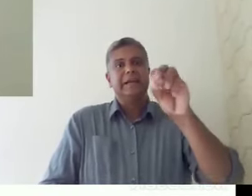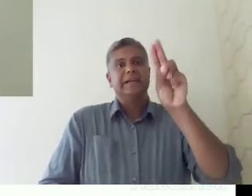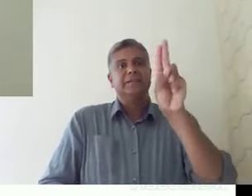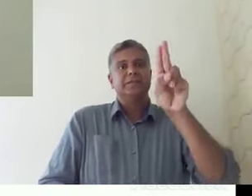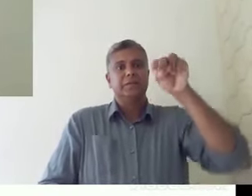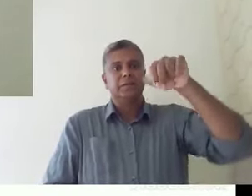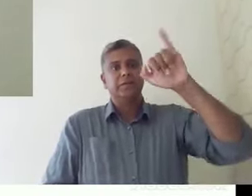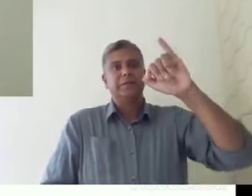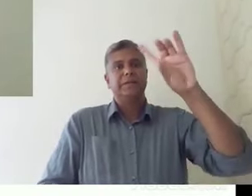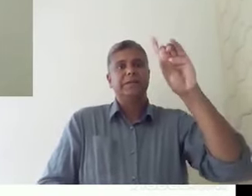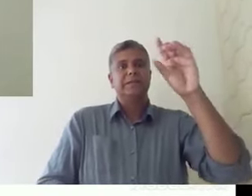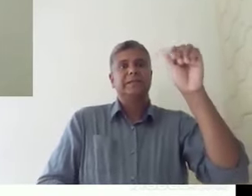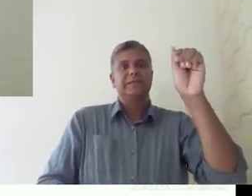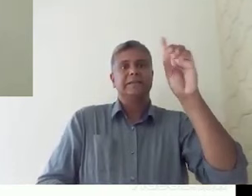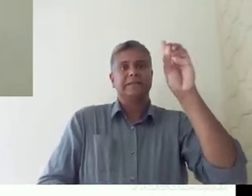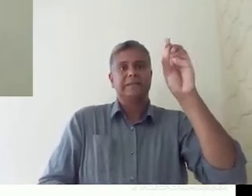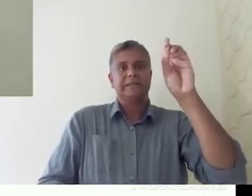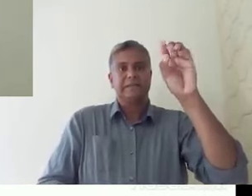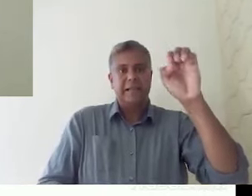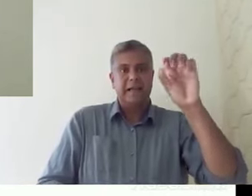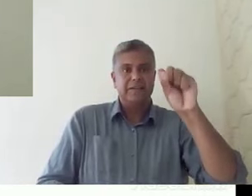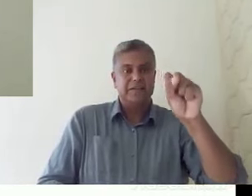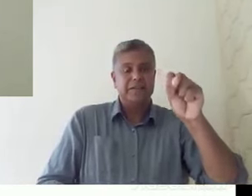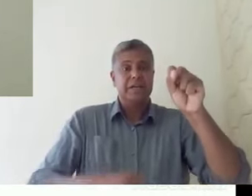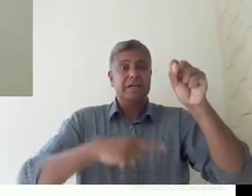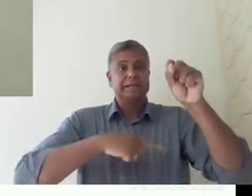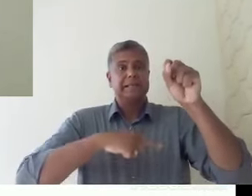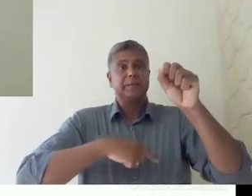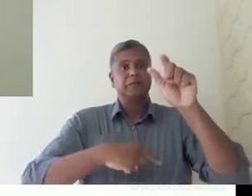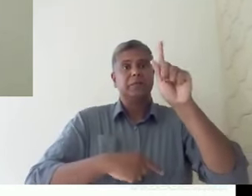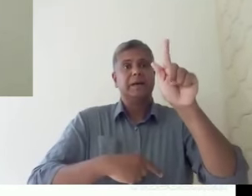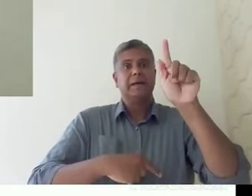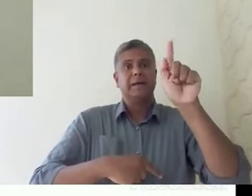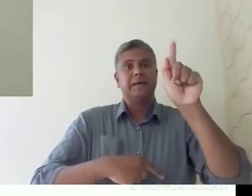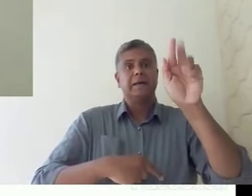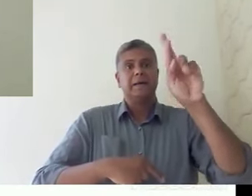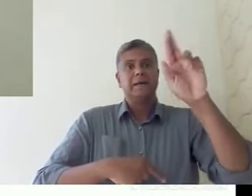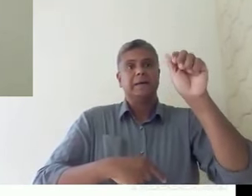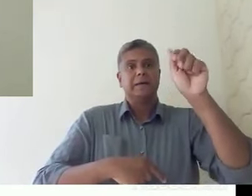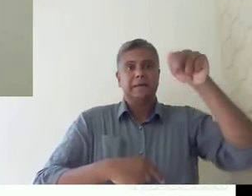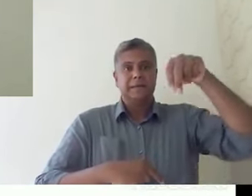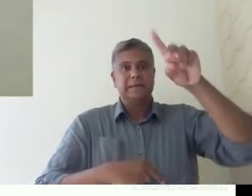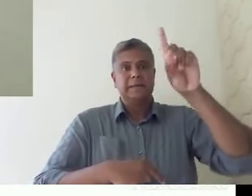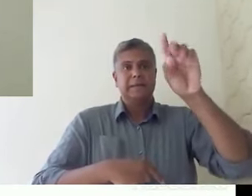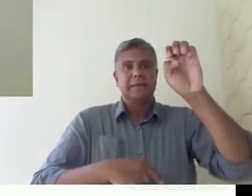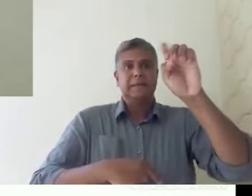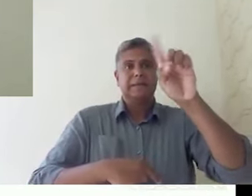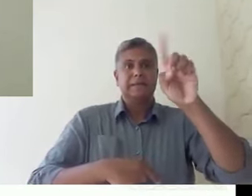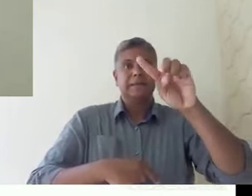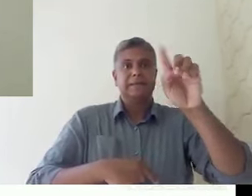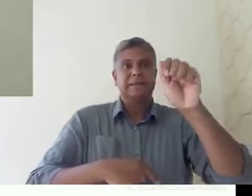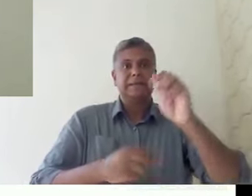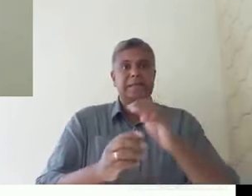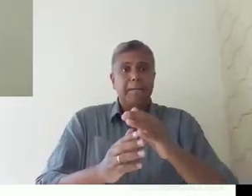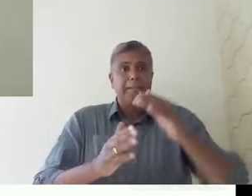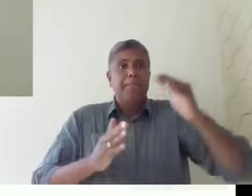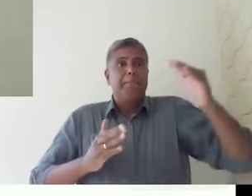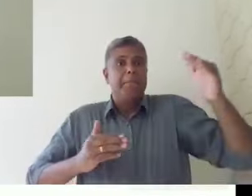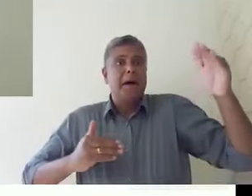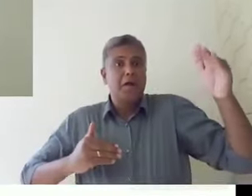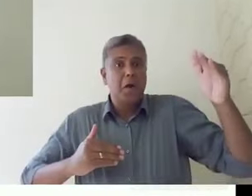10 pontos daquela grandeza, a gente tem uma grandeza maior. Assim